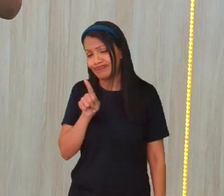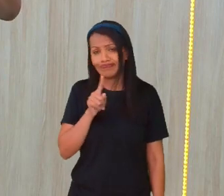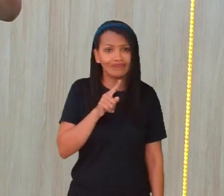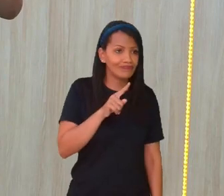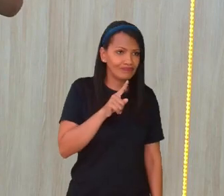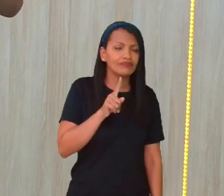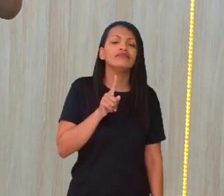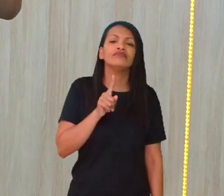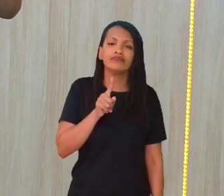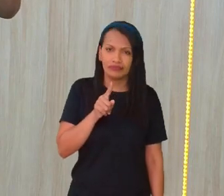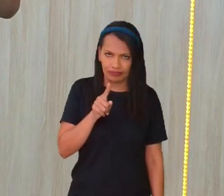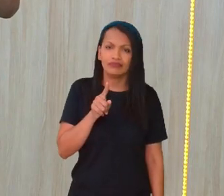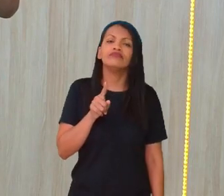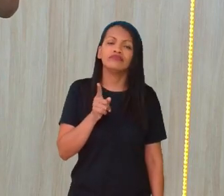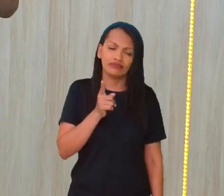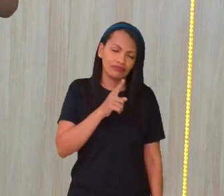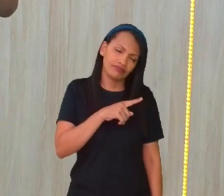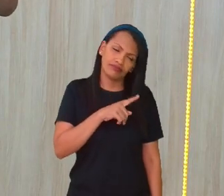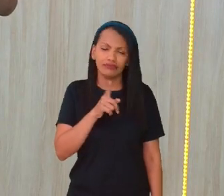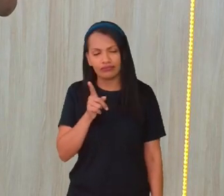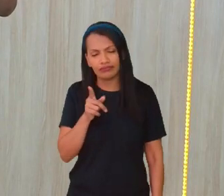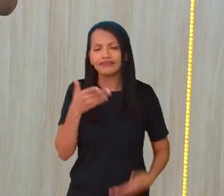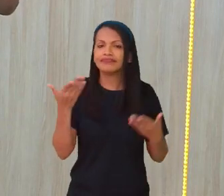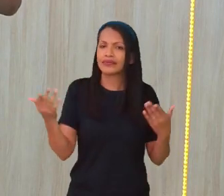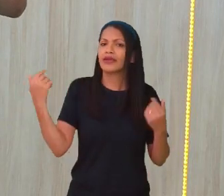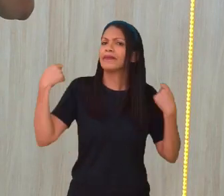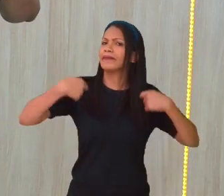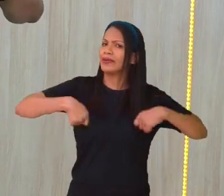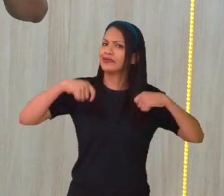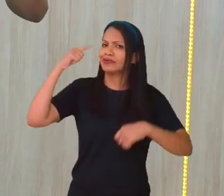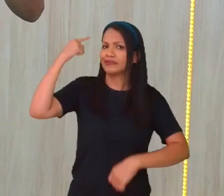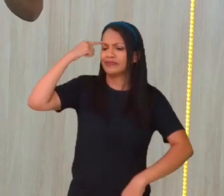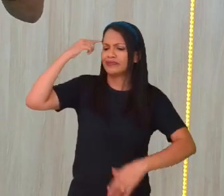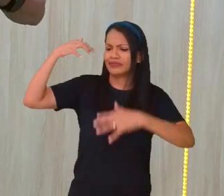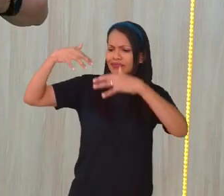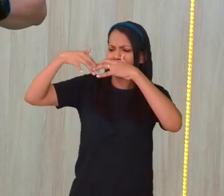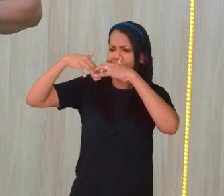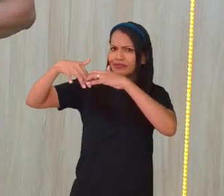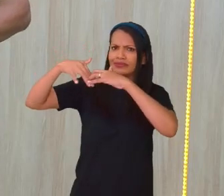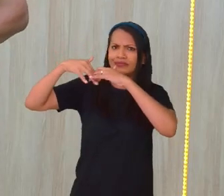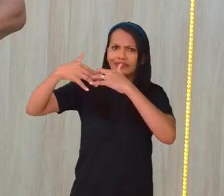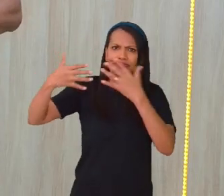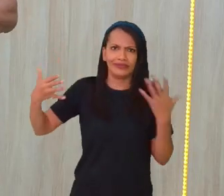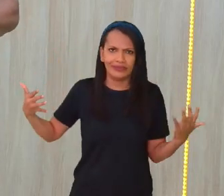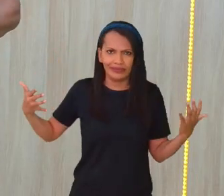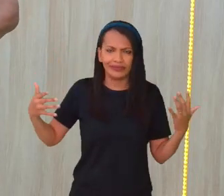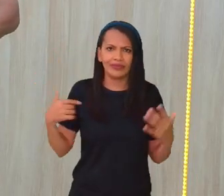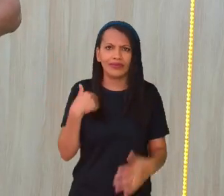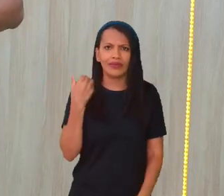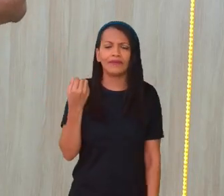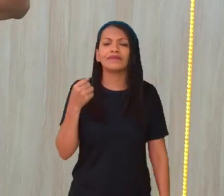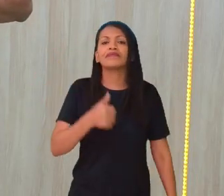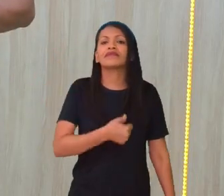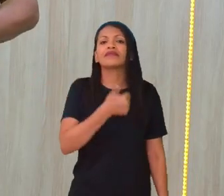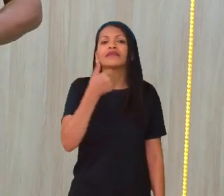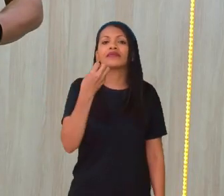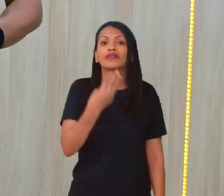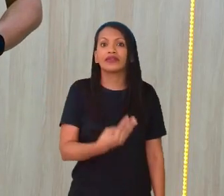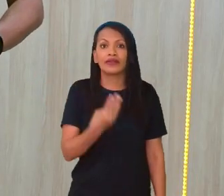que refletir, tem que pensar. Né? Então, essa questão, por exemplo, 13 de maio